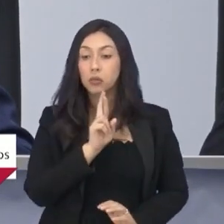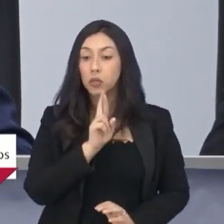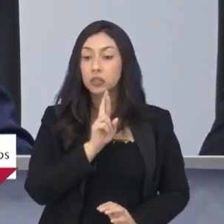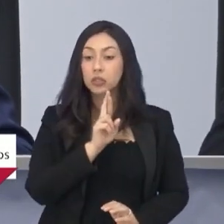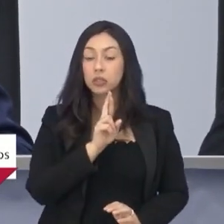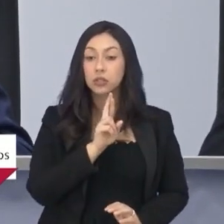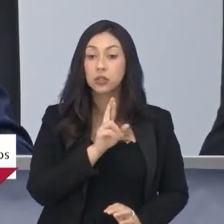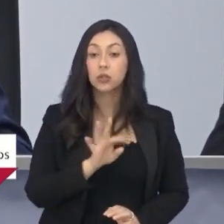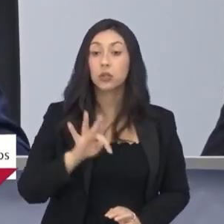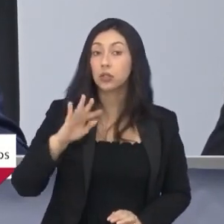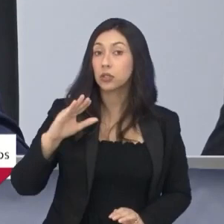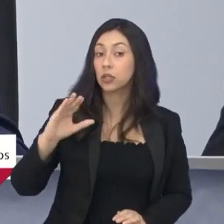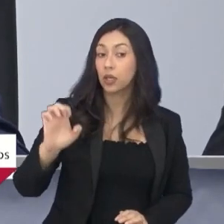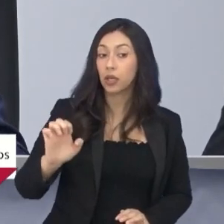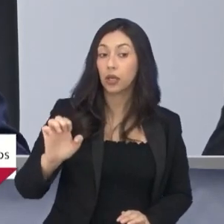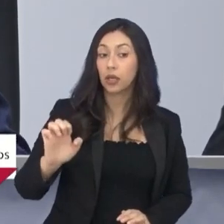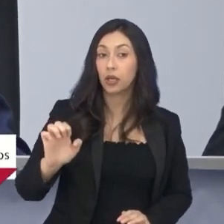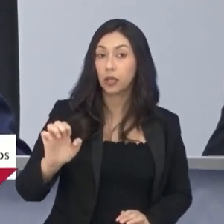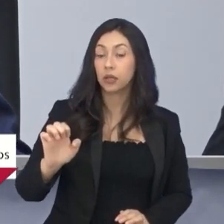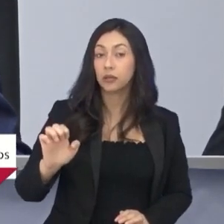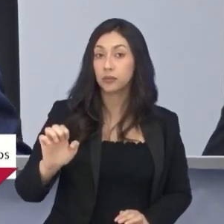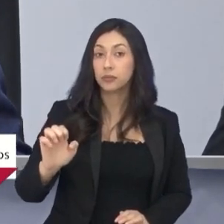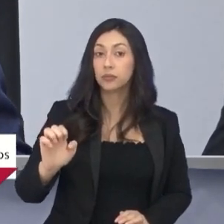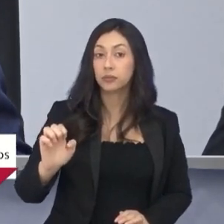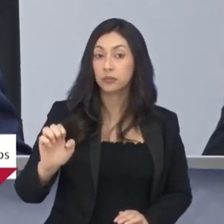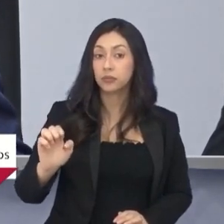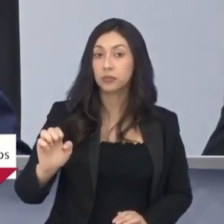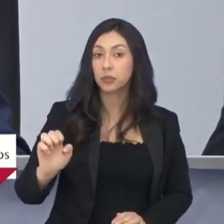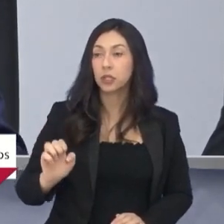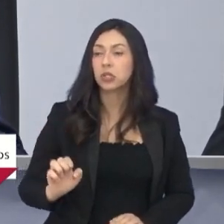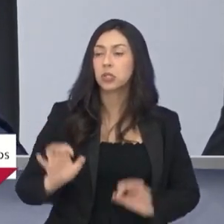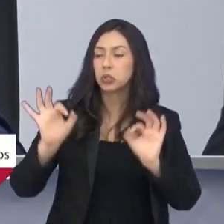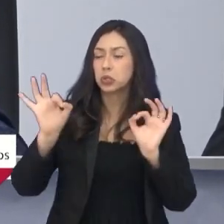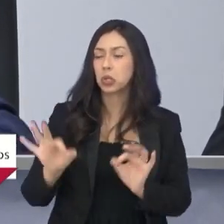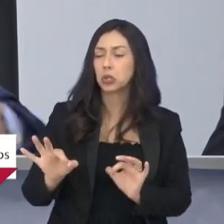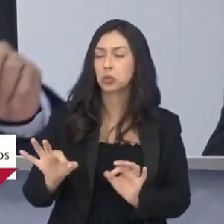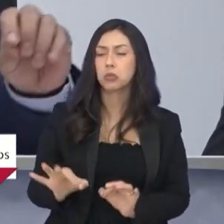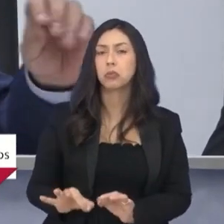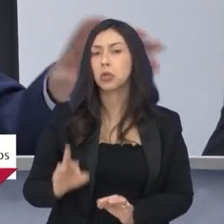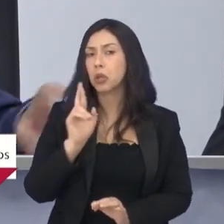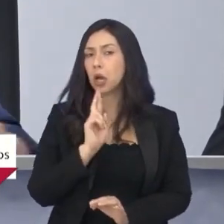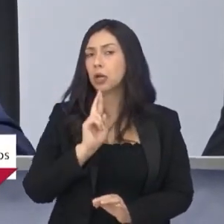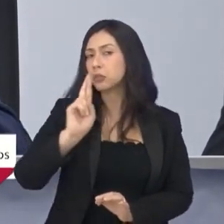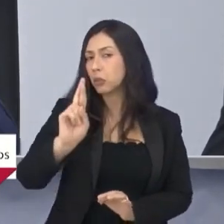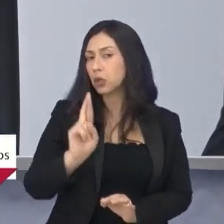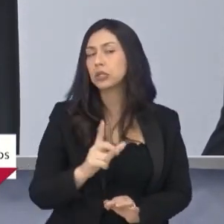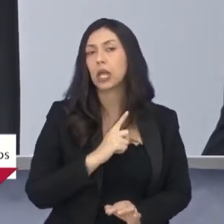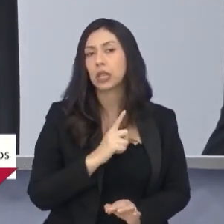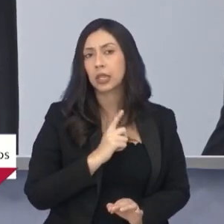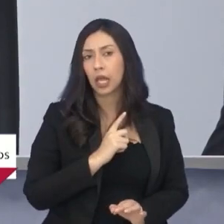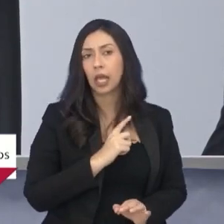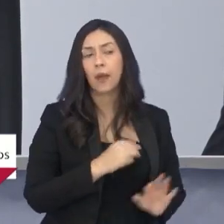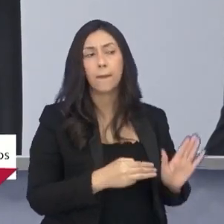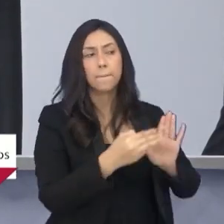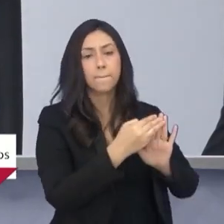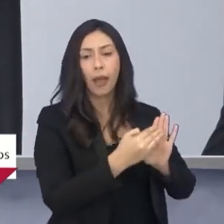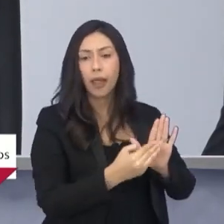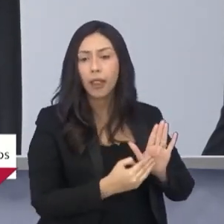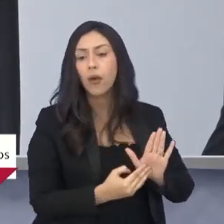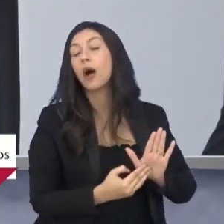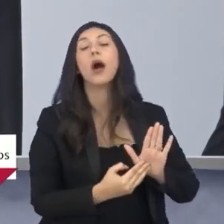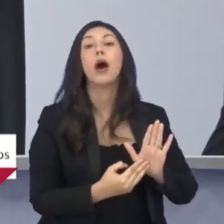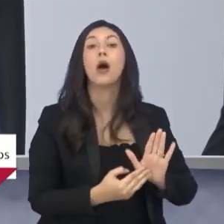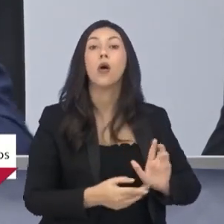tribunal está tem cumpre bem a sua função didática pedagógica através dos seus manuais através das reuniões através de